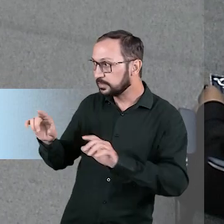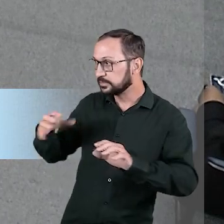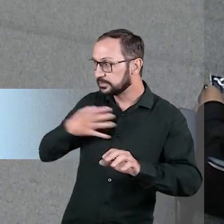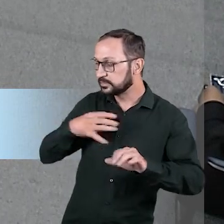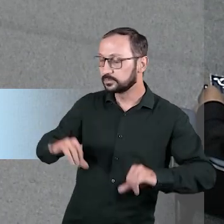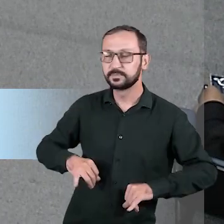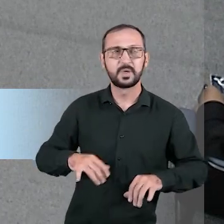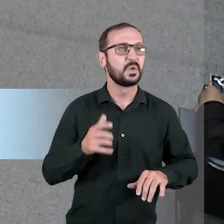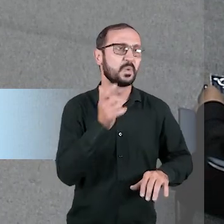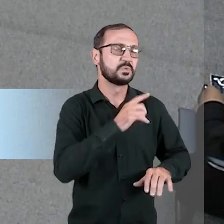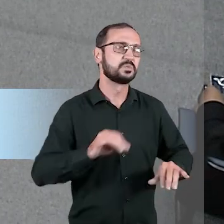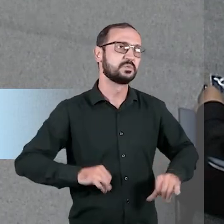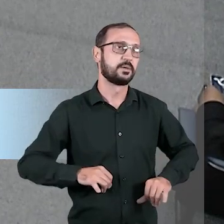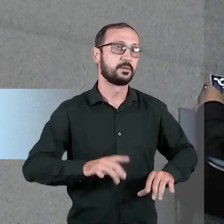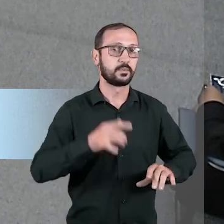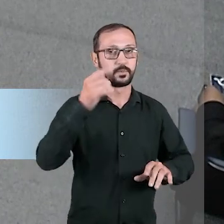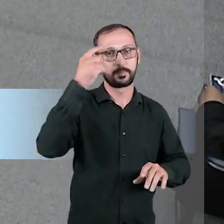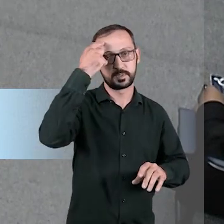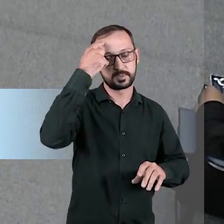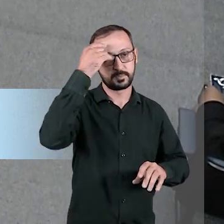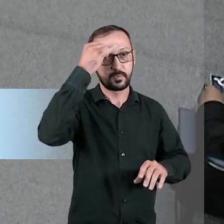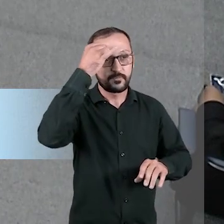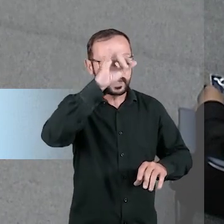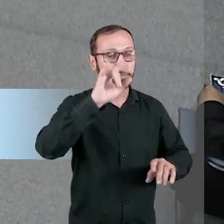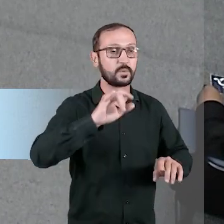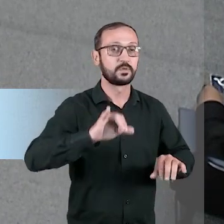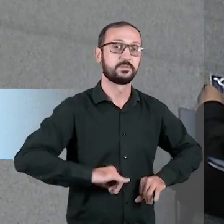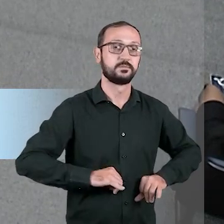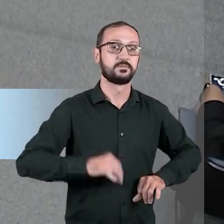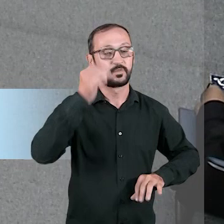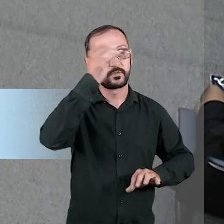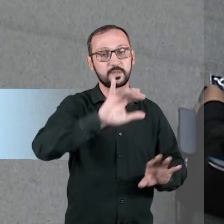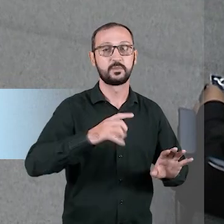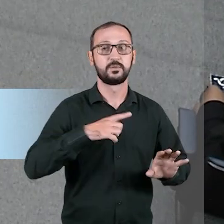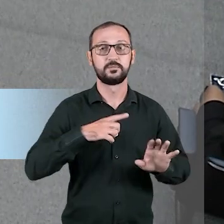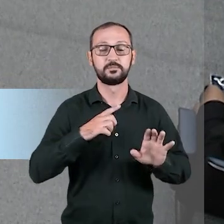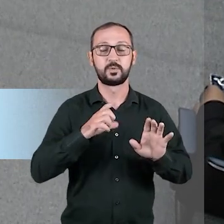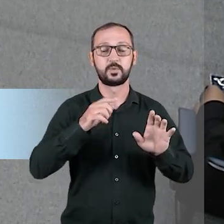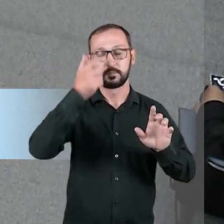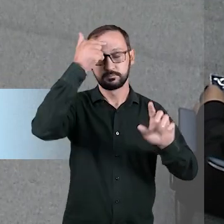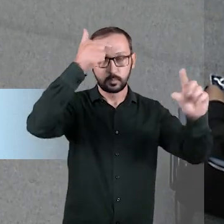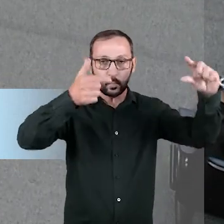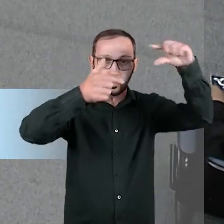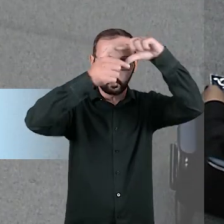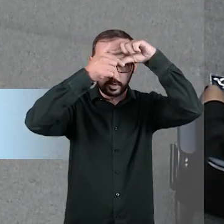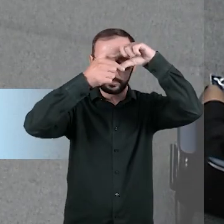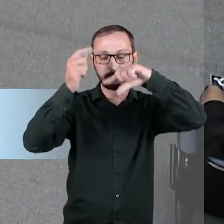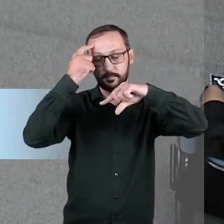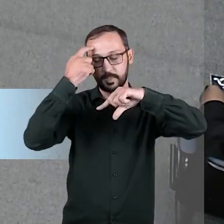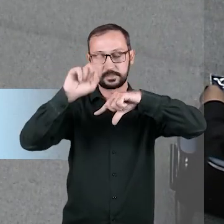Mas eu consigo não sofrer se eu não pensar. Sim. Então, eu me condicionei a não